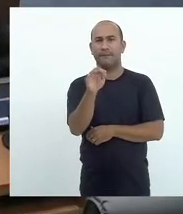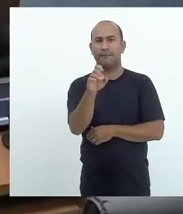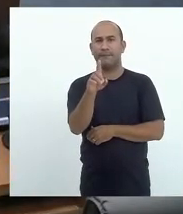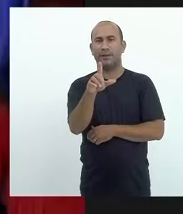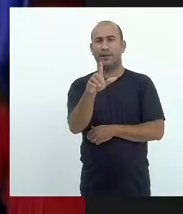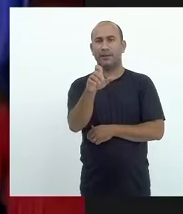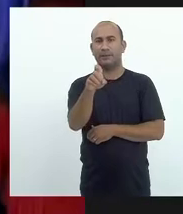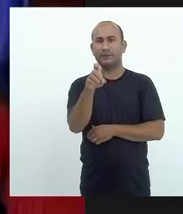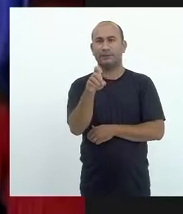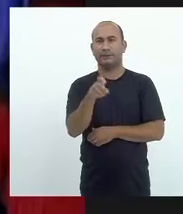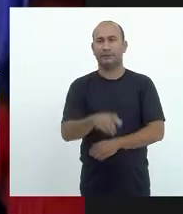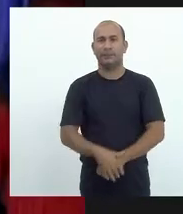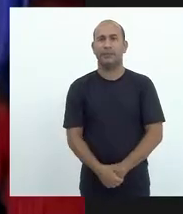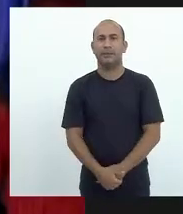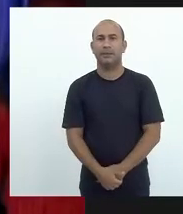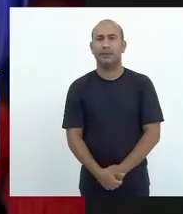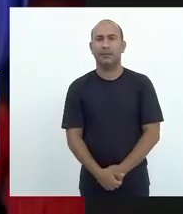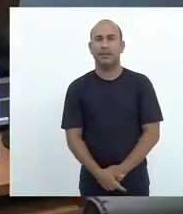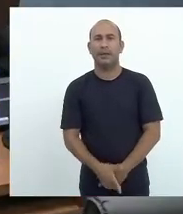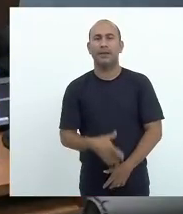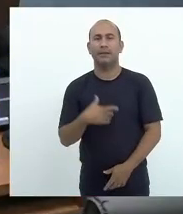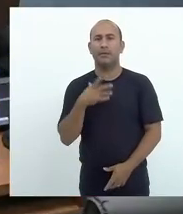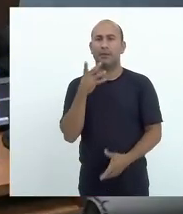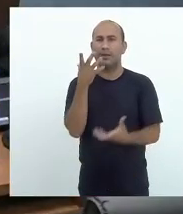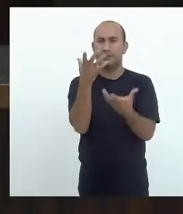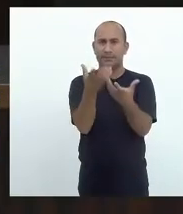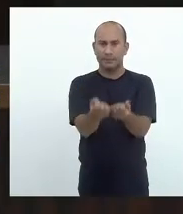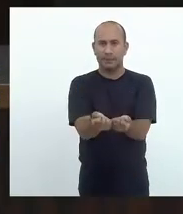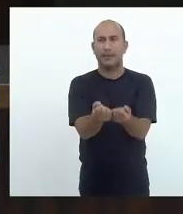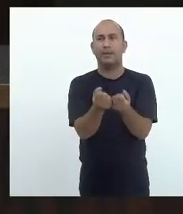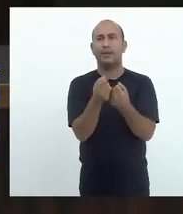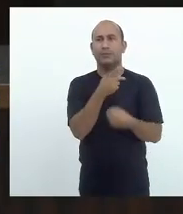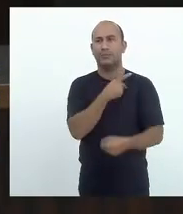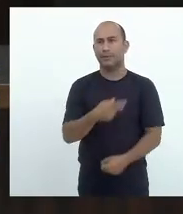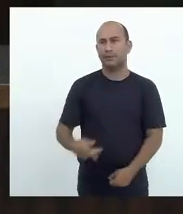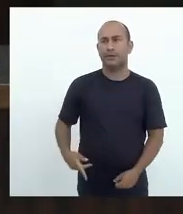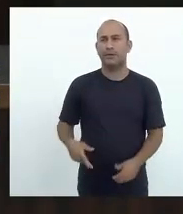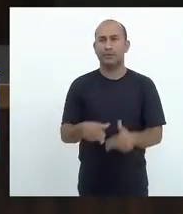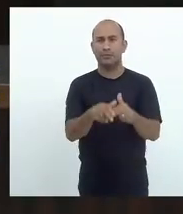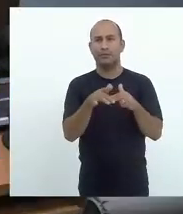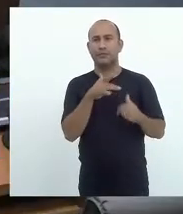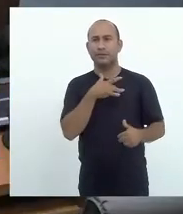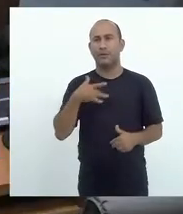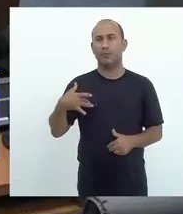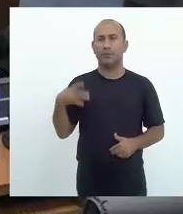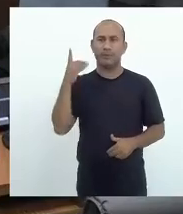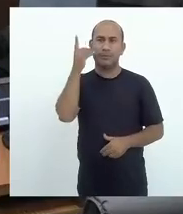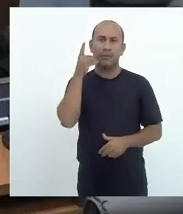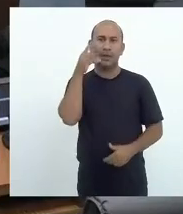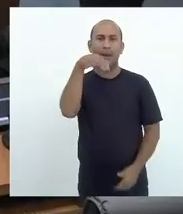Parecer favorável, senhor presidente. Obrigado, deputada. Pela saúde, deputada Marta Rocha.